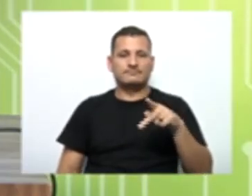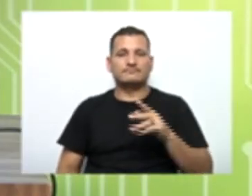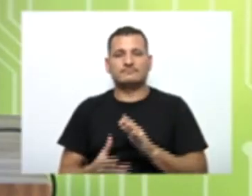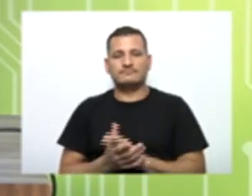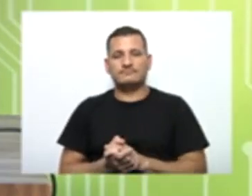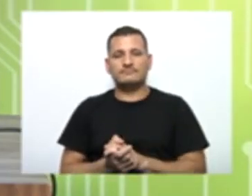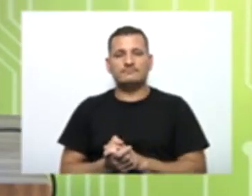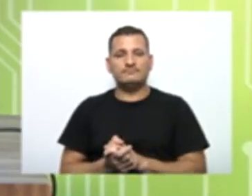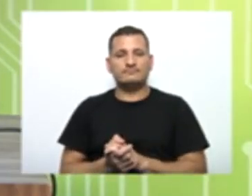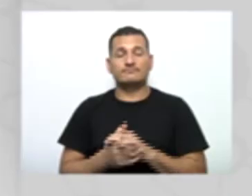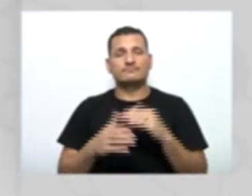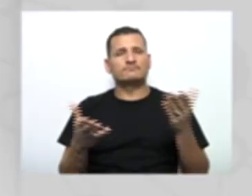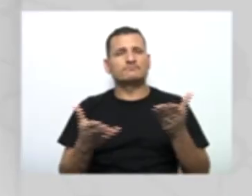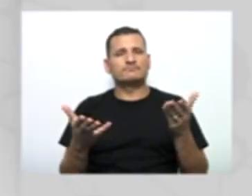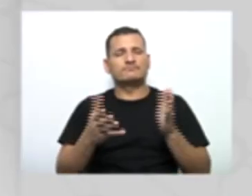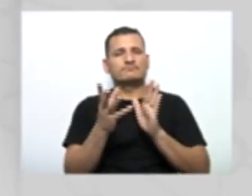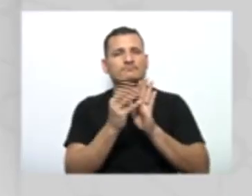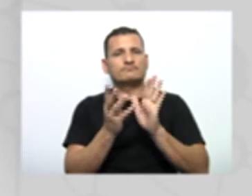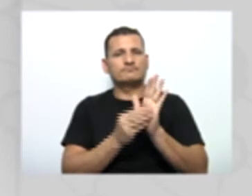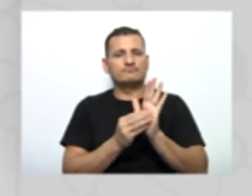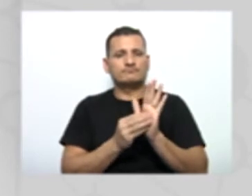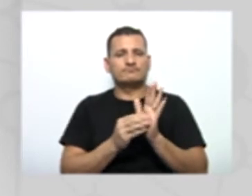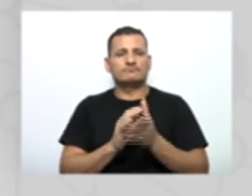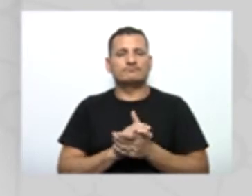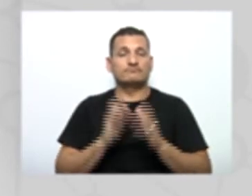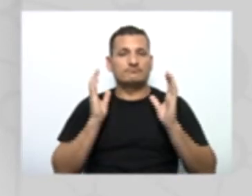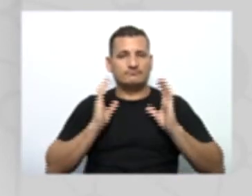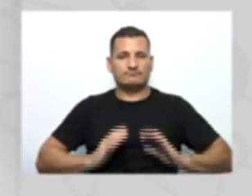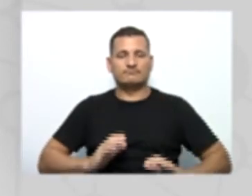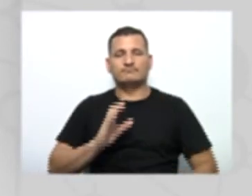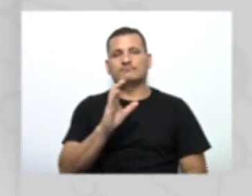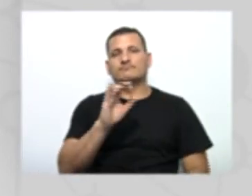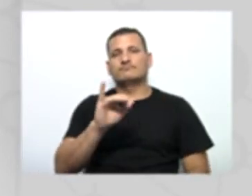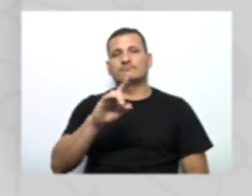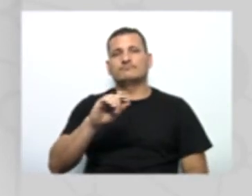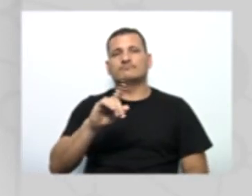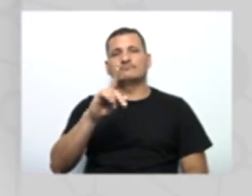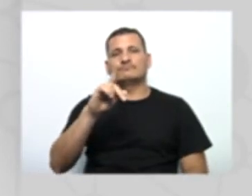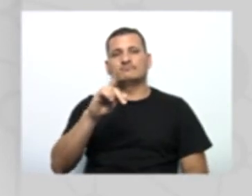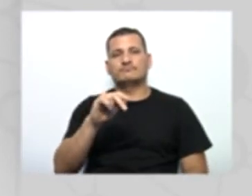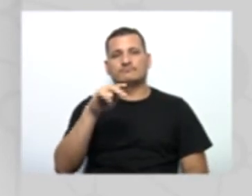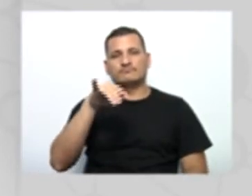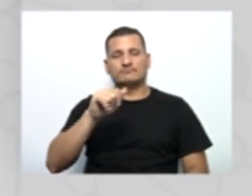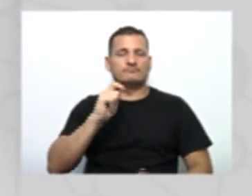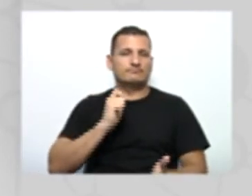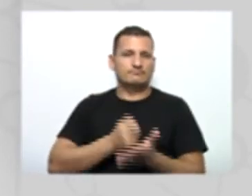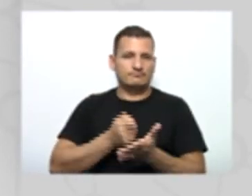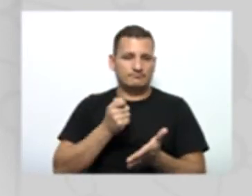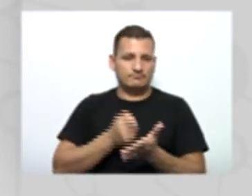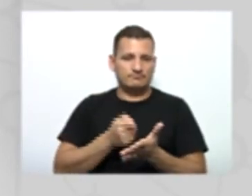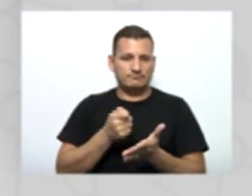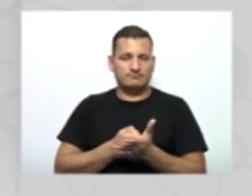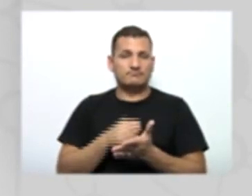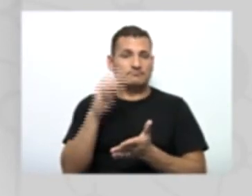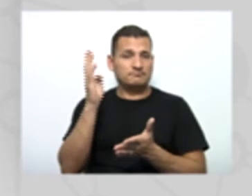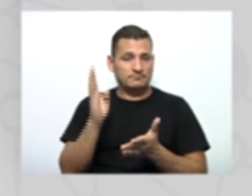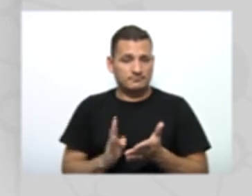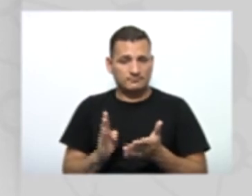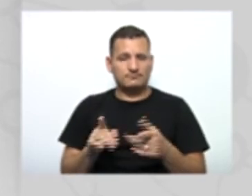vamos para o conteúdo da aula de hoje. Cidadania, o exercício da cidadania no Brasil e as relações